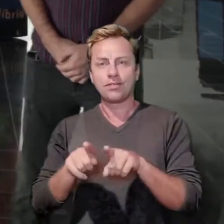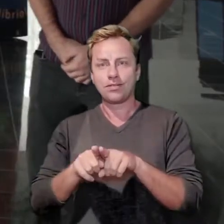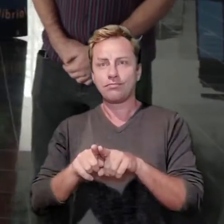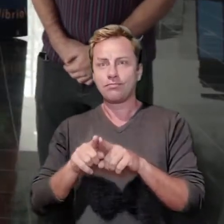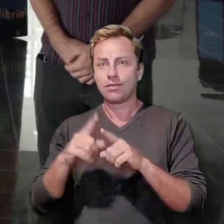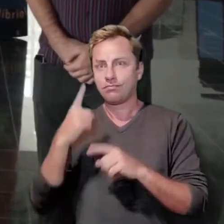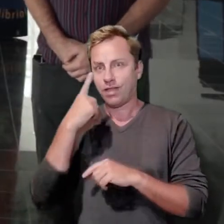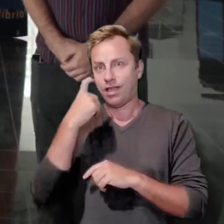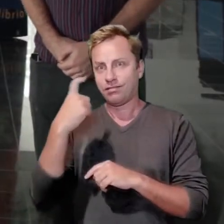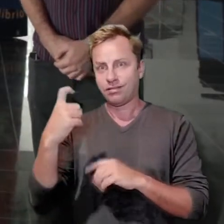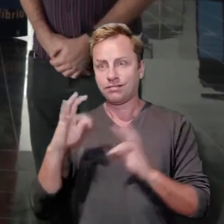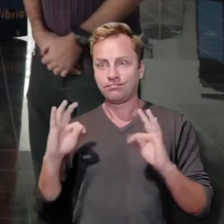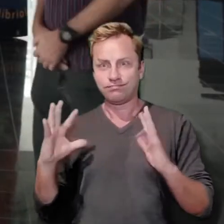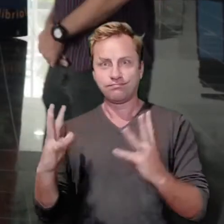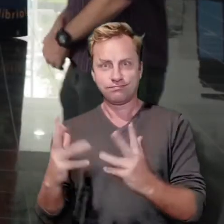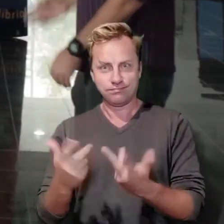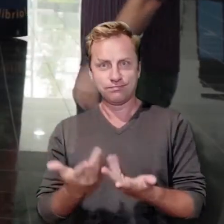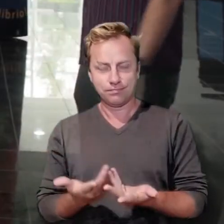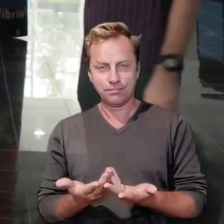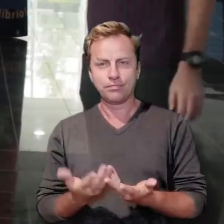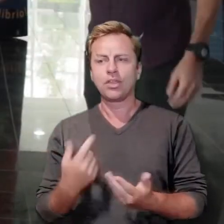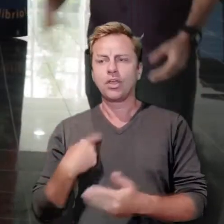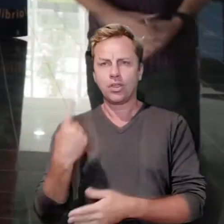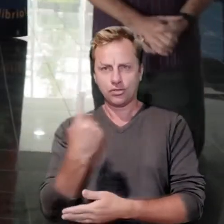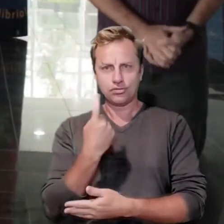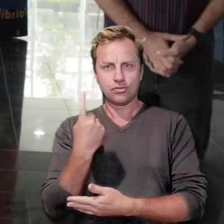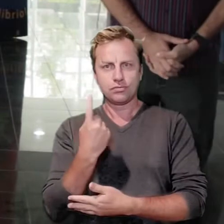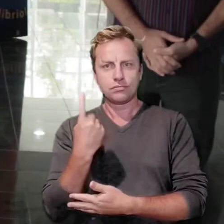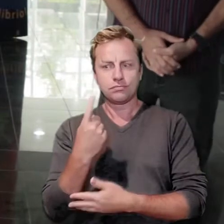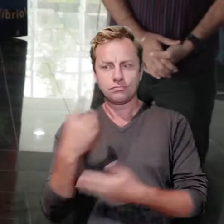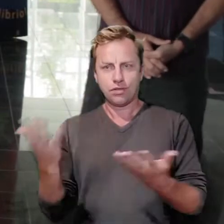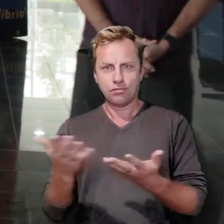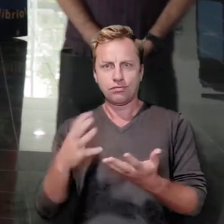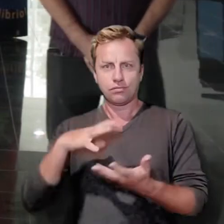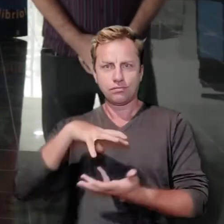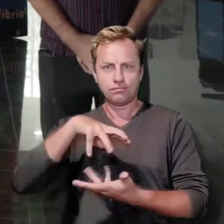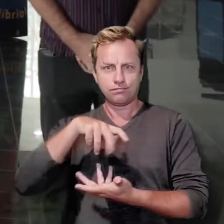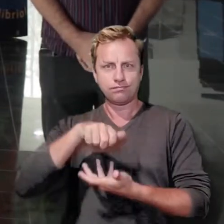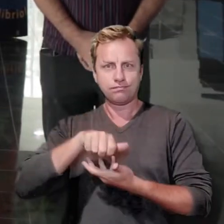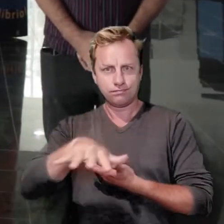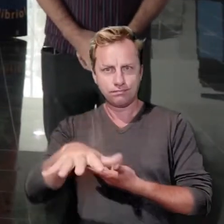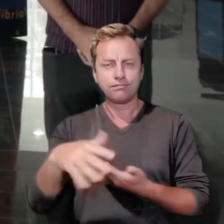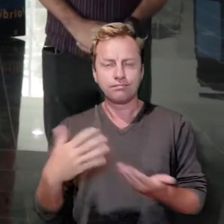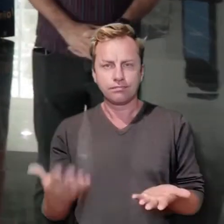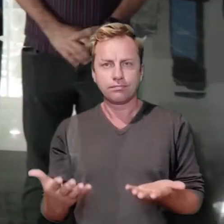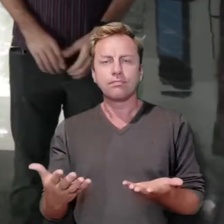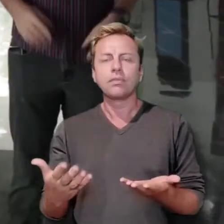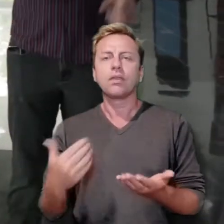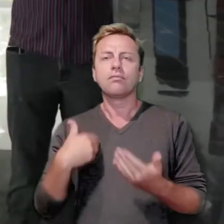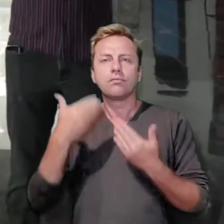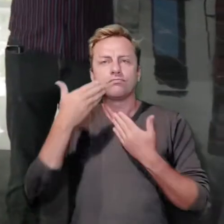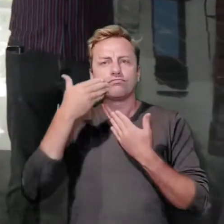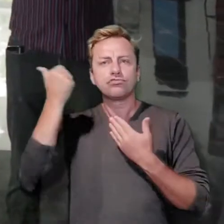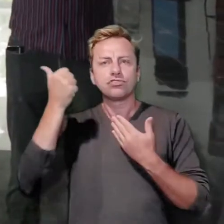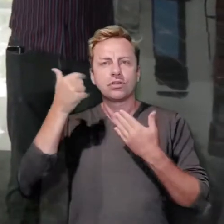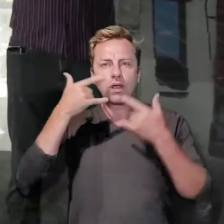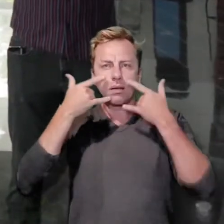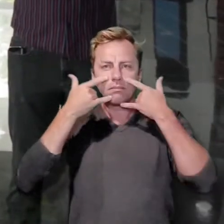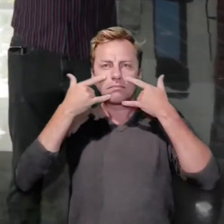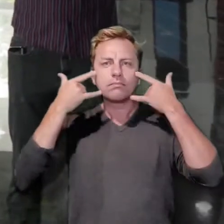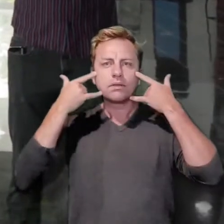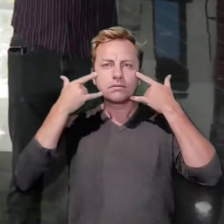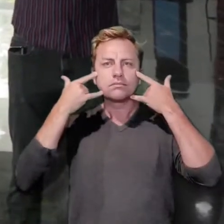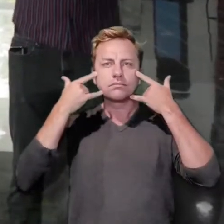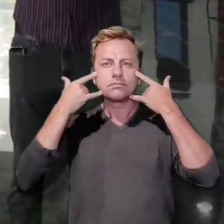atraente para todos nós. Como nós estamos sozinhos, no meio da nossa pandemia, eu vou tomar a liberdade de retirar a